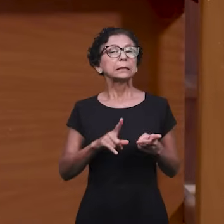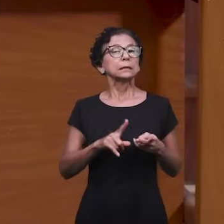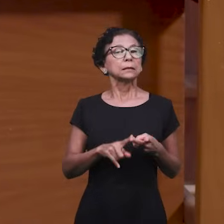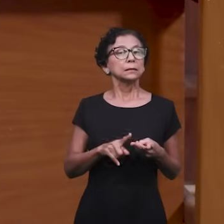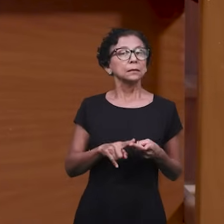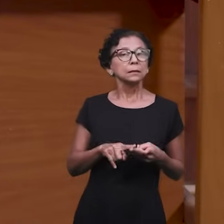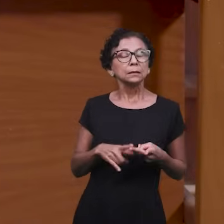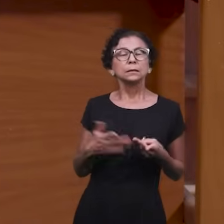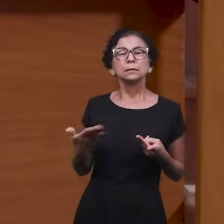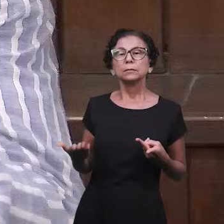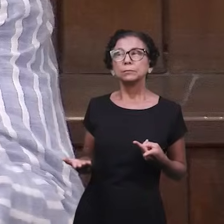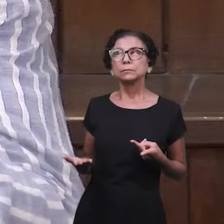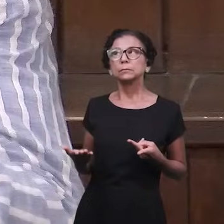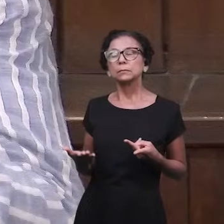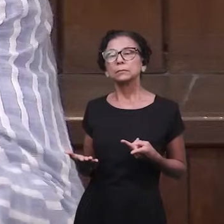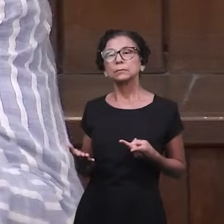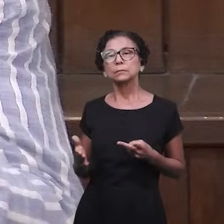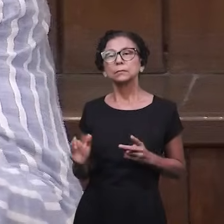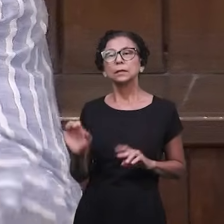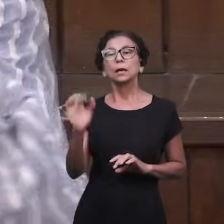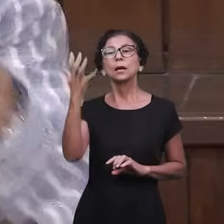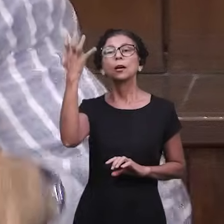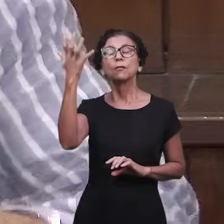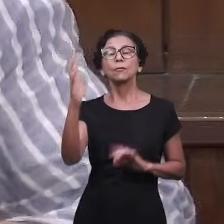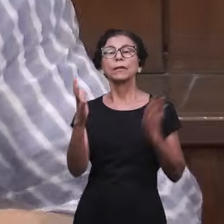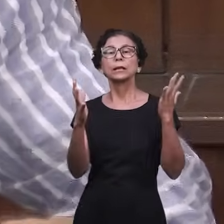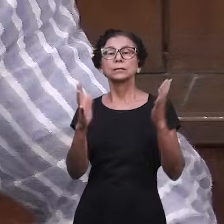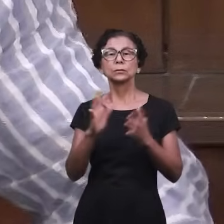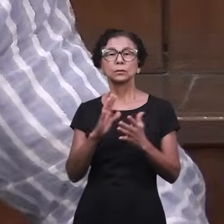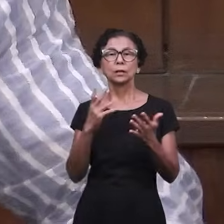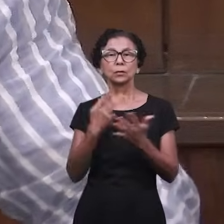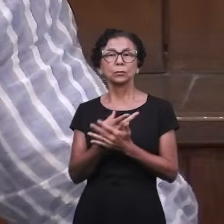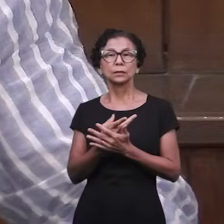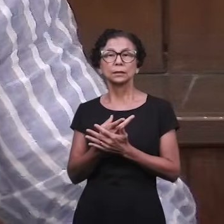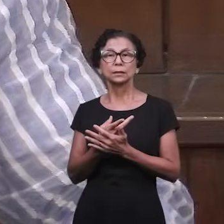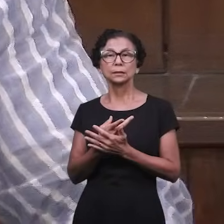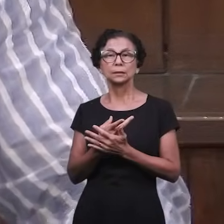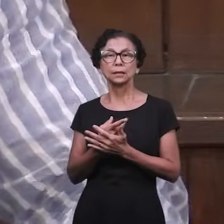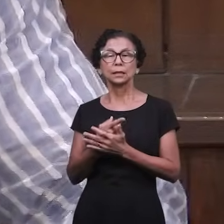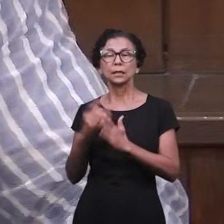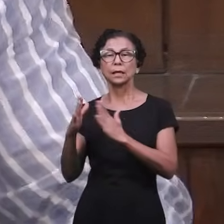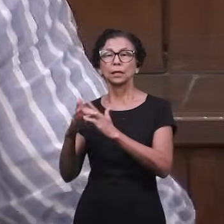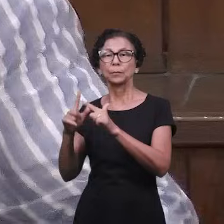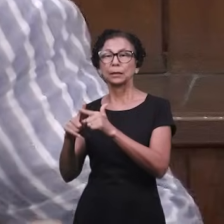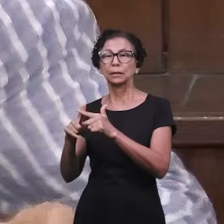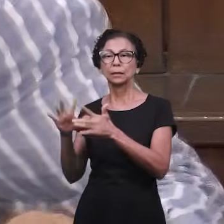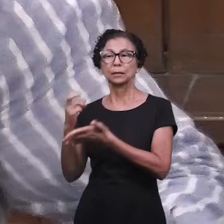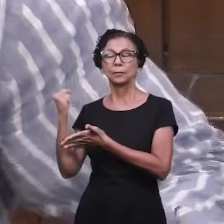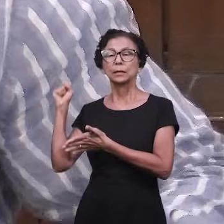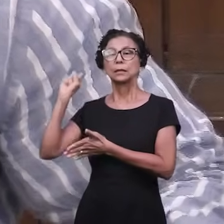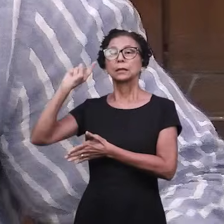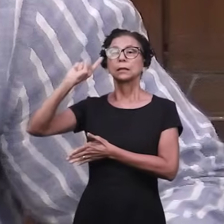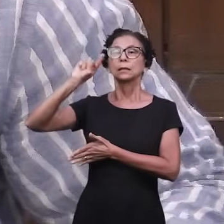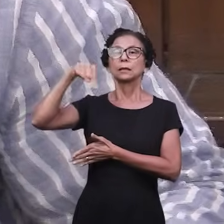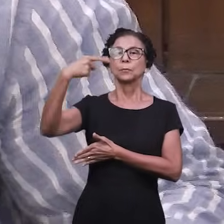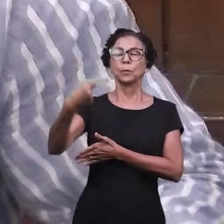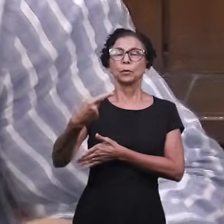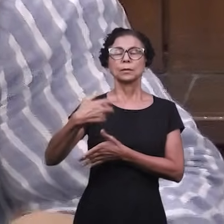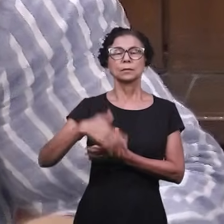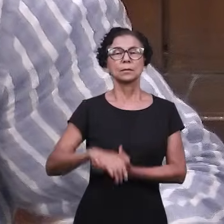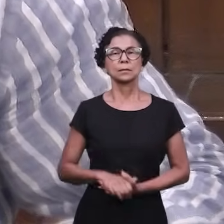de eventos após o arrebatamento. Ou seja, de Mateus,